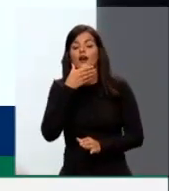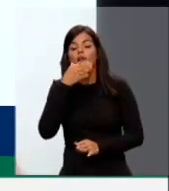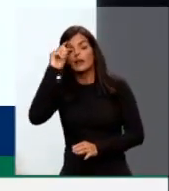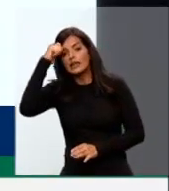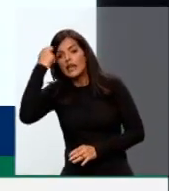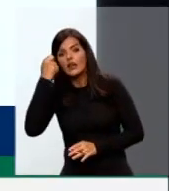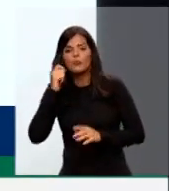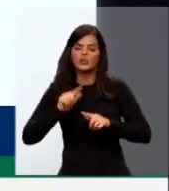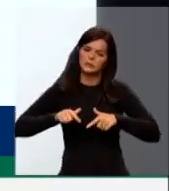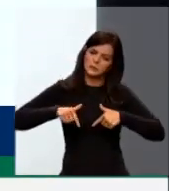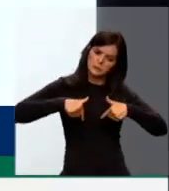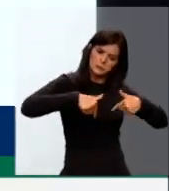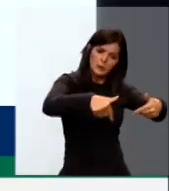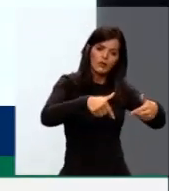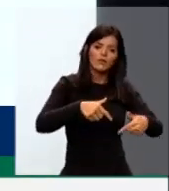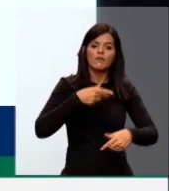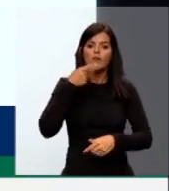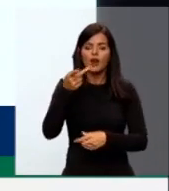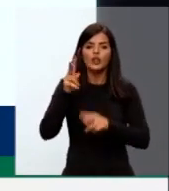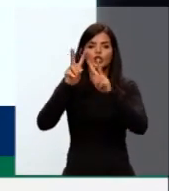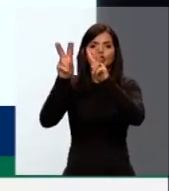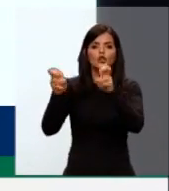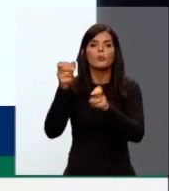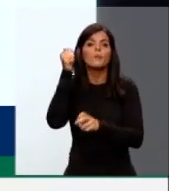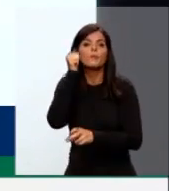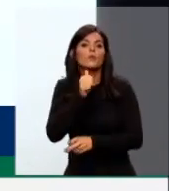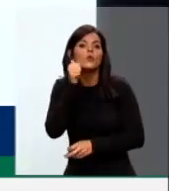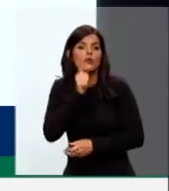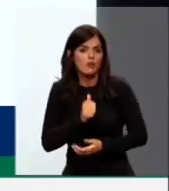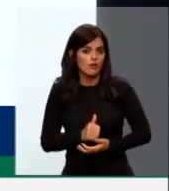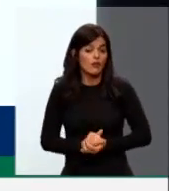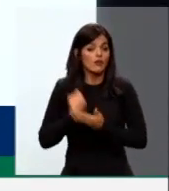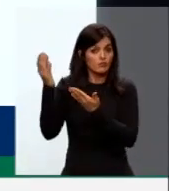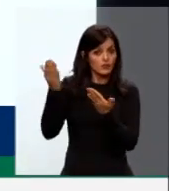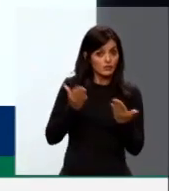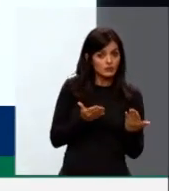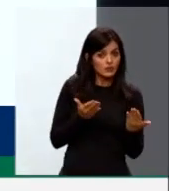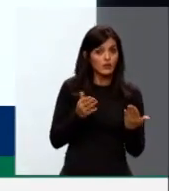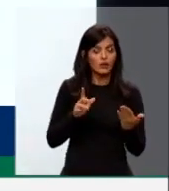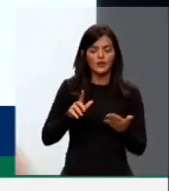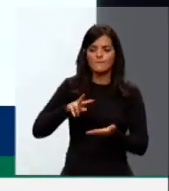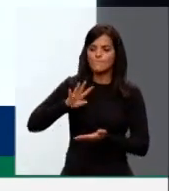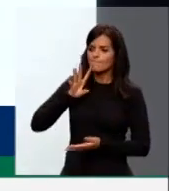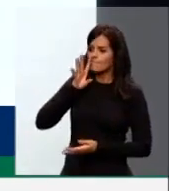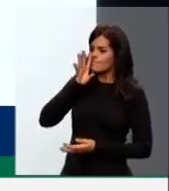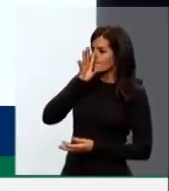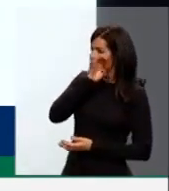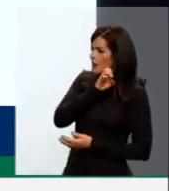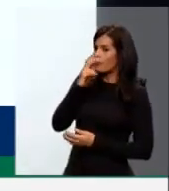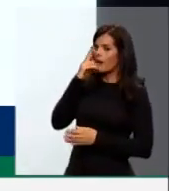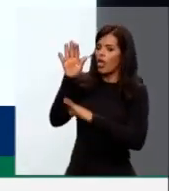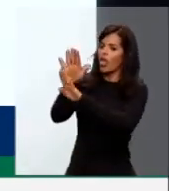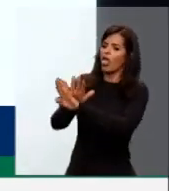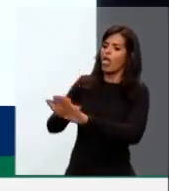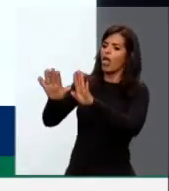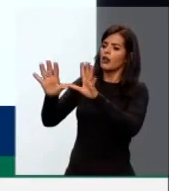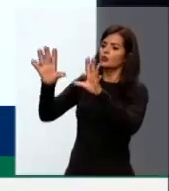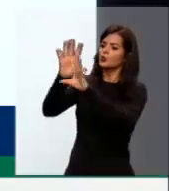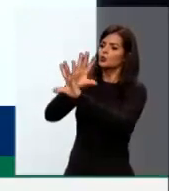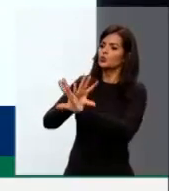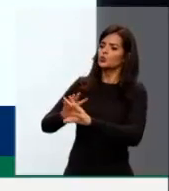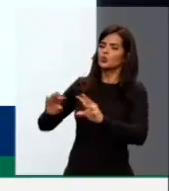mulher, trocar sobre a saúde da mulher é trazer essas resistências, visibilizar essas